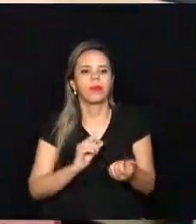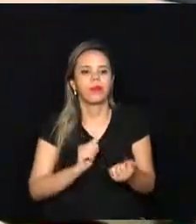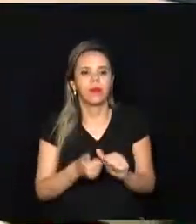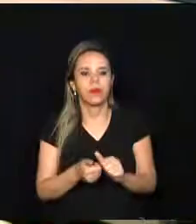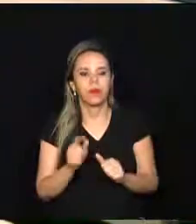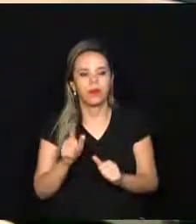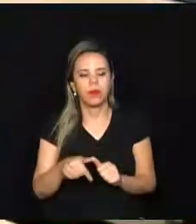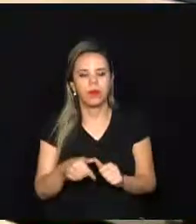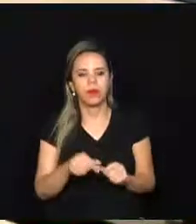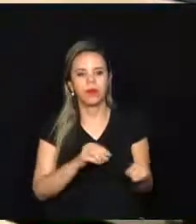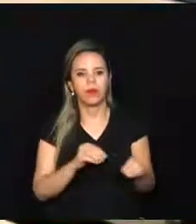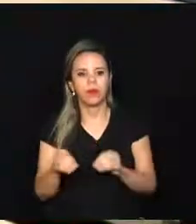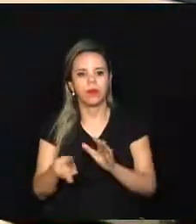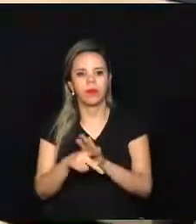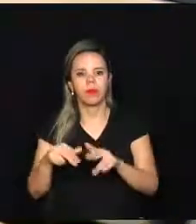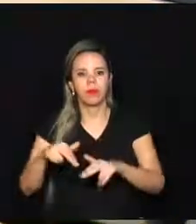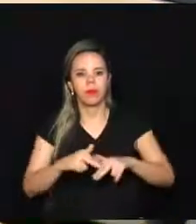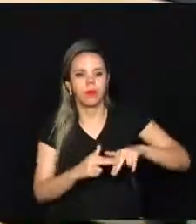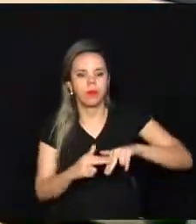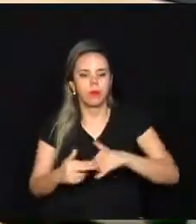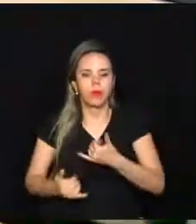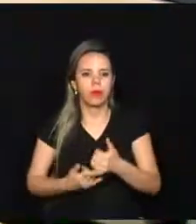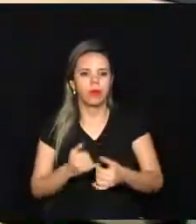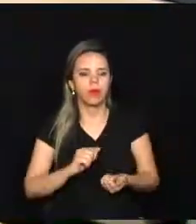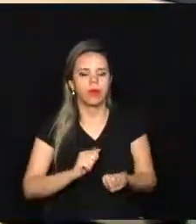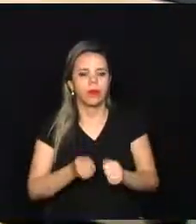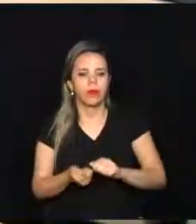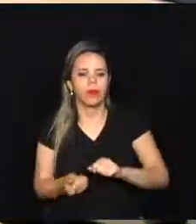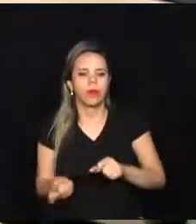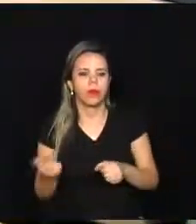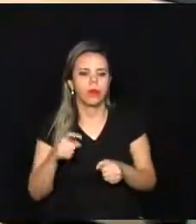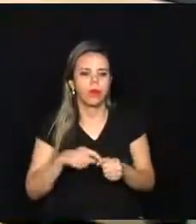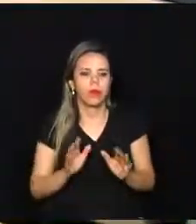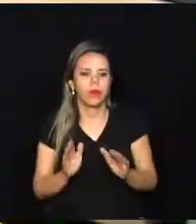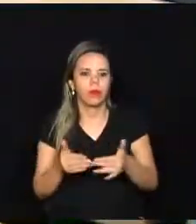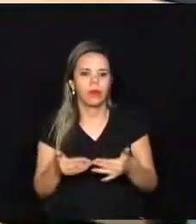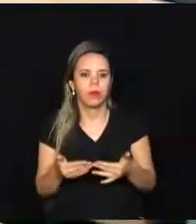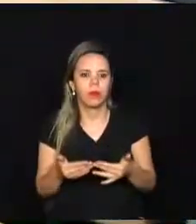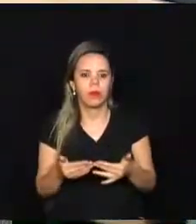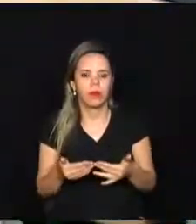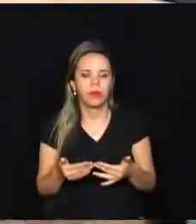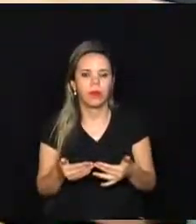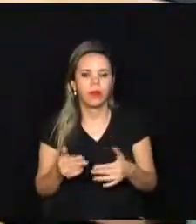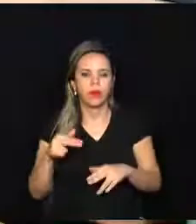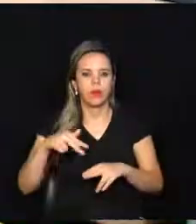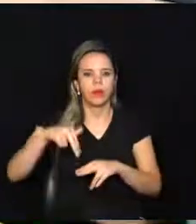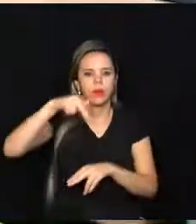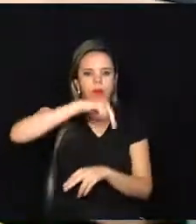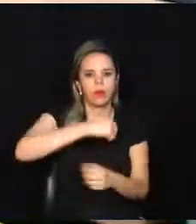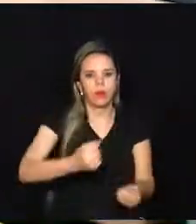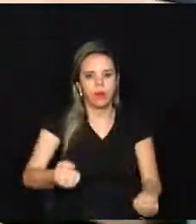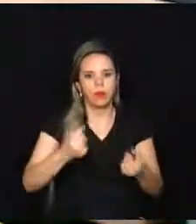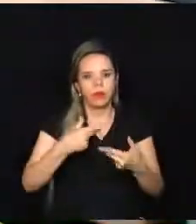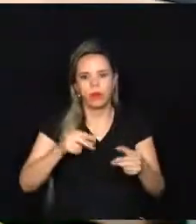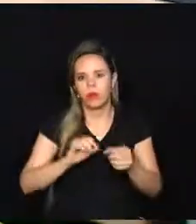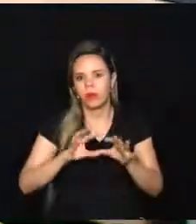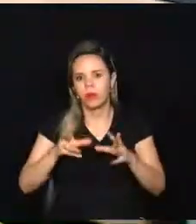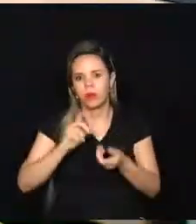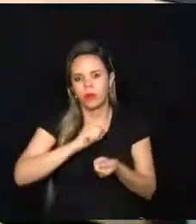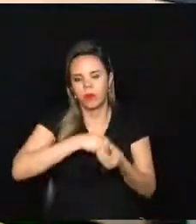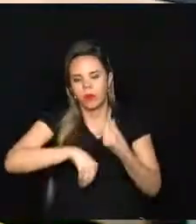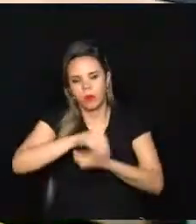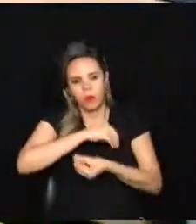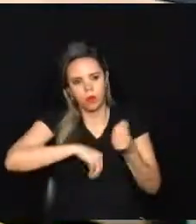Normalmente eles migram do próprio skate, são pessoas voltadas a assaltos, lutas e artes marciais. Todos